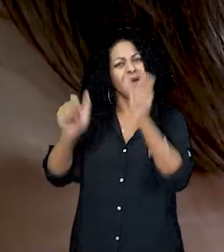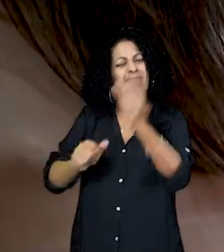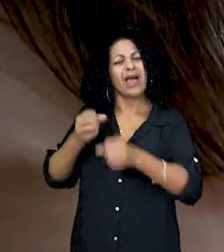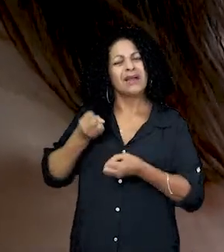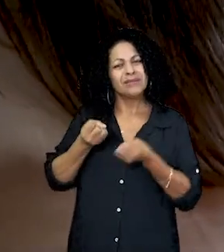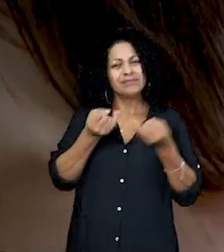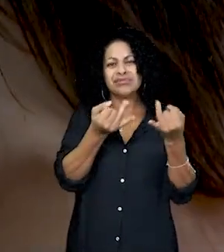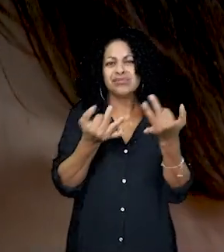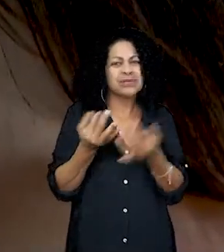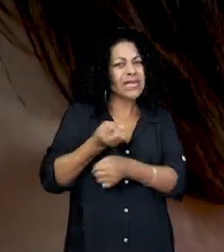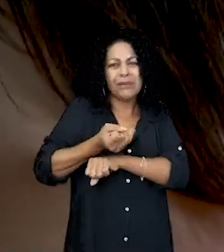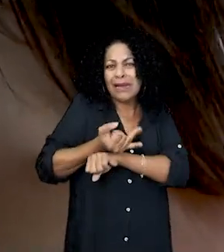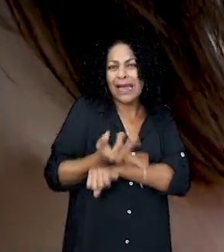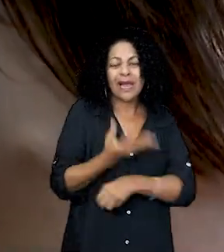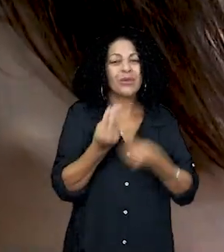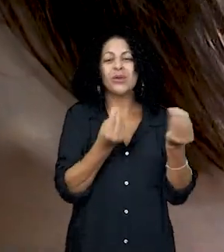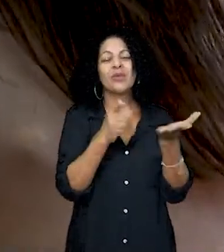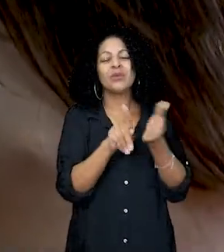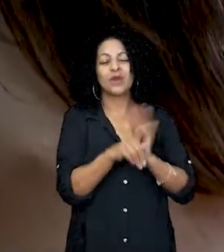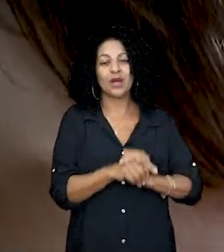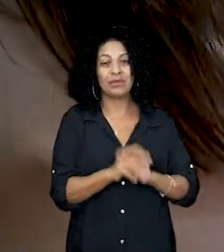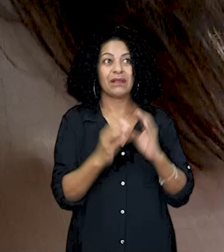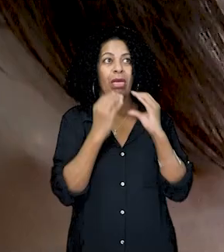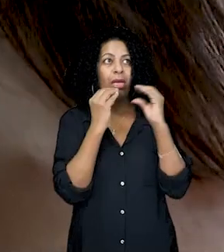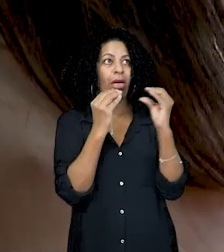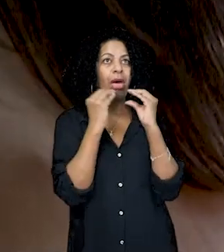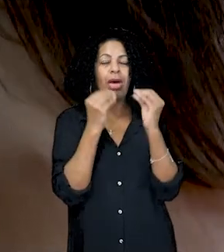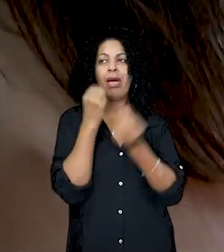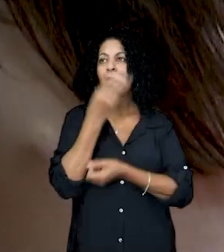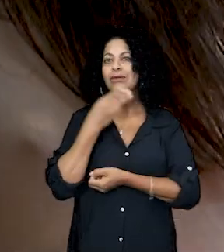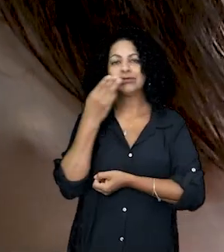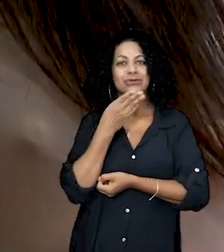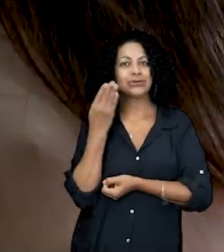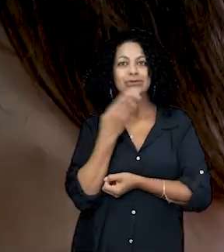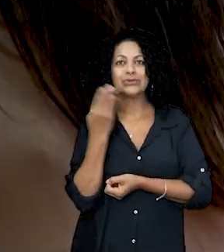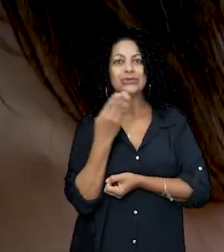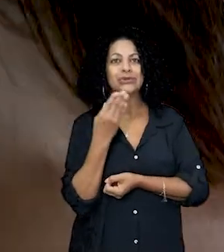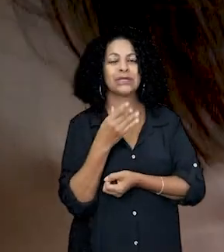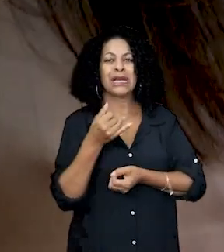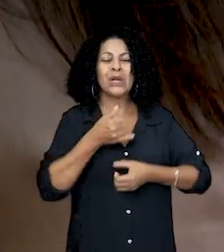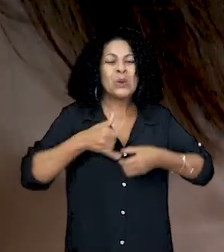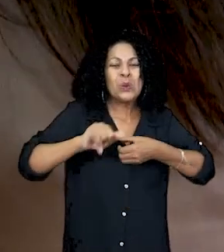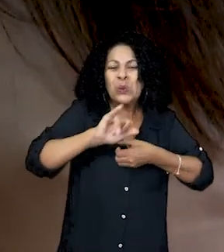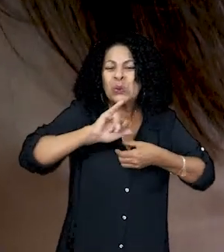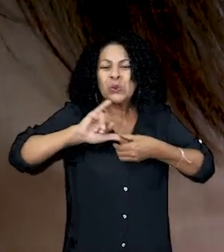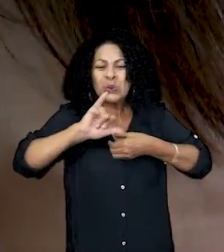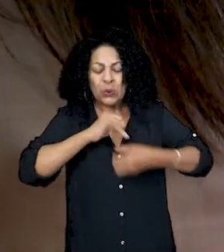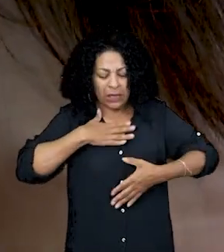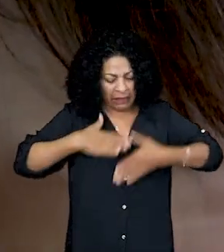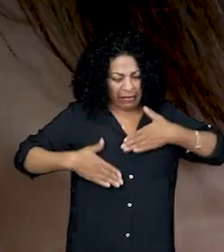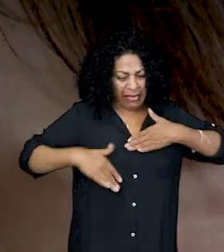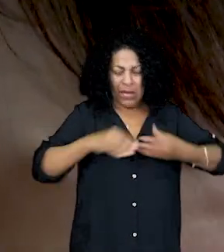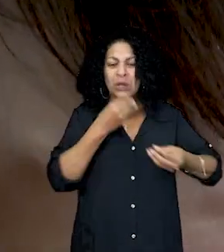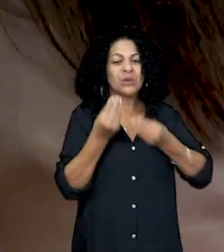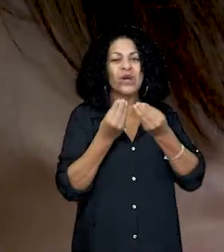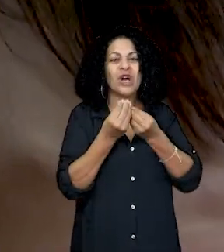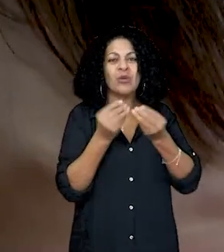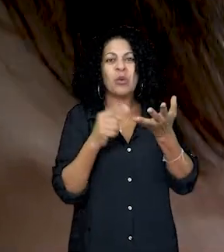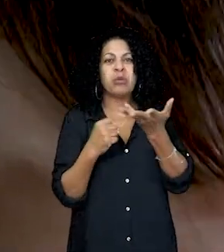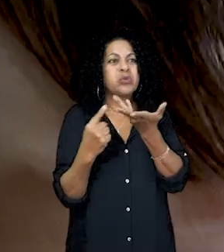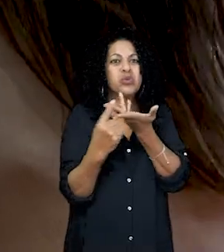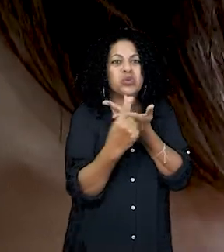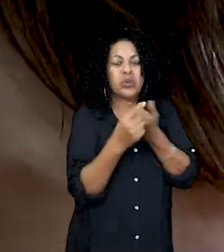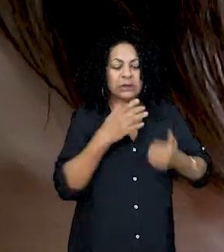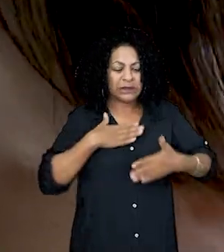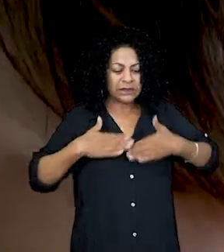noturno? Comer aqueles alimentos mais palatáveis, fast food, muito açúcar, comidas gordurosas. Quais são os efeitos